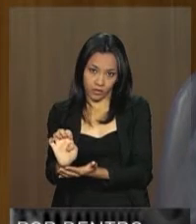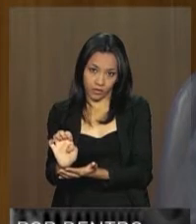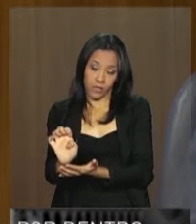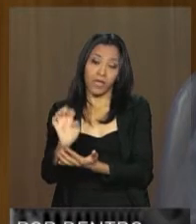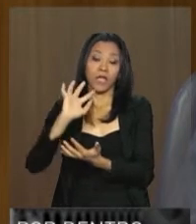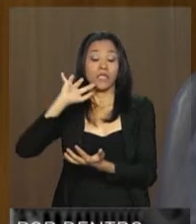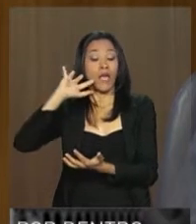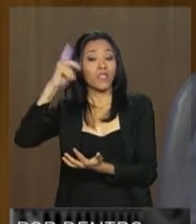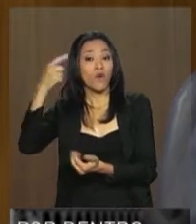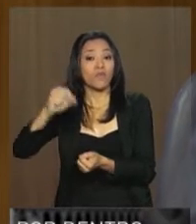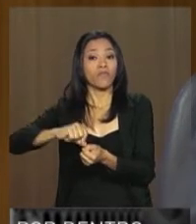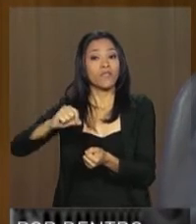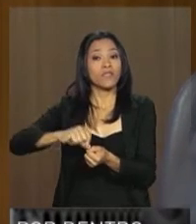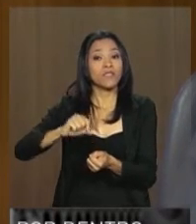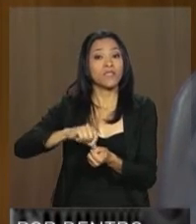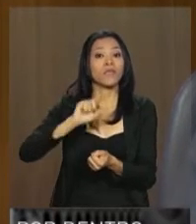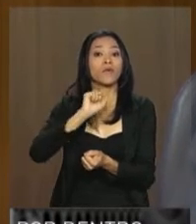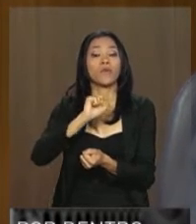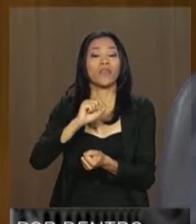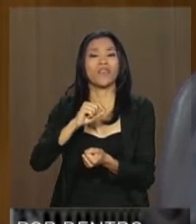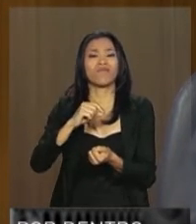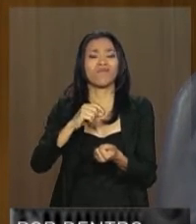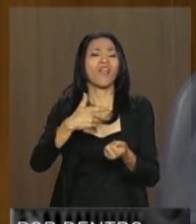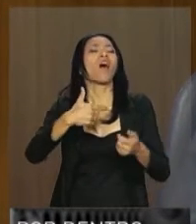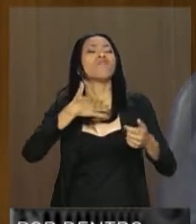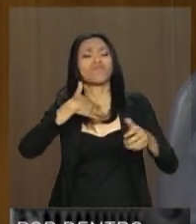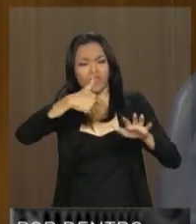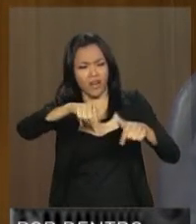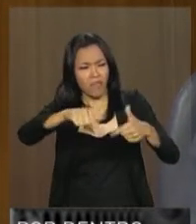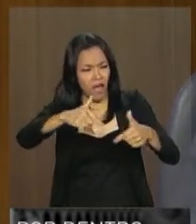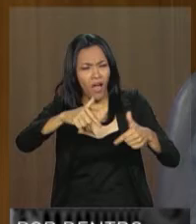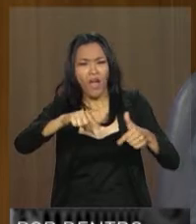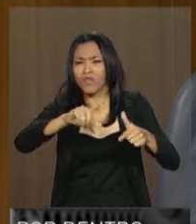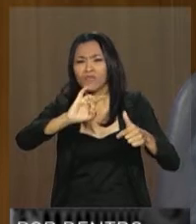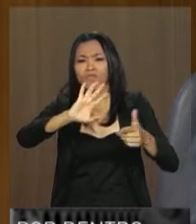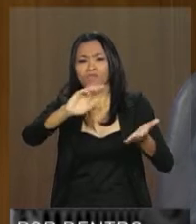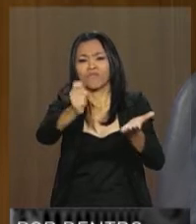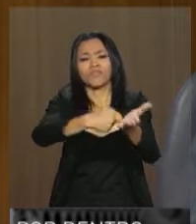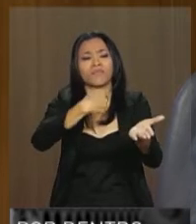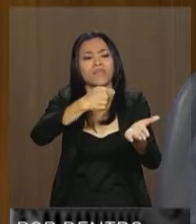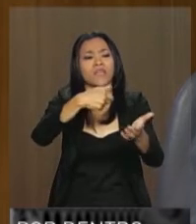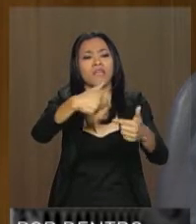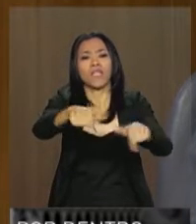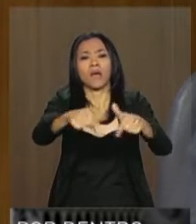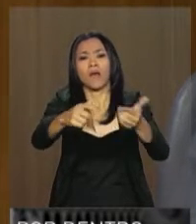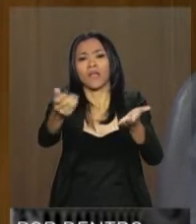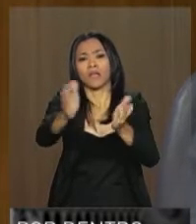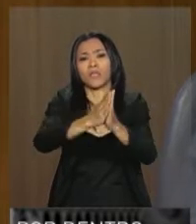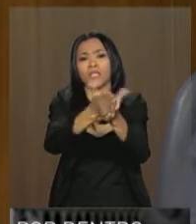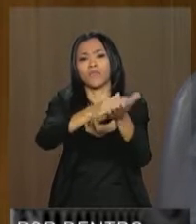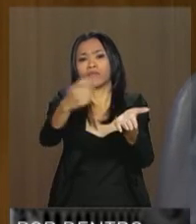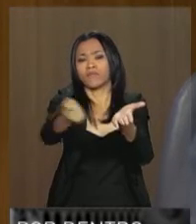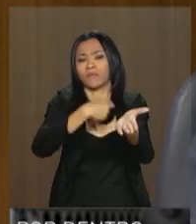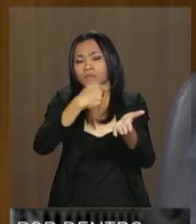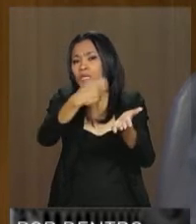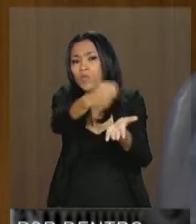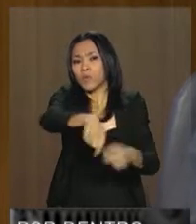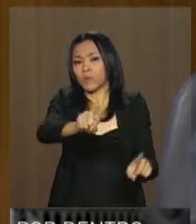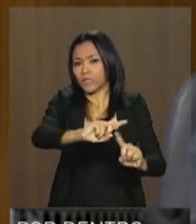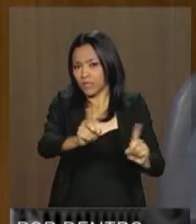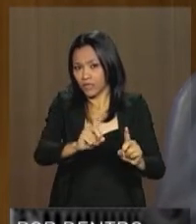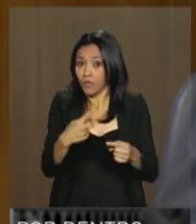acreditamos que poderão surgir a novas oportunidades de de contrato de trabalho